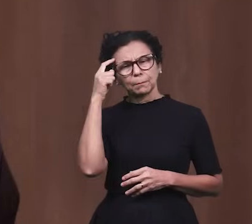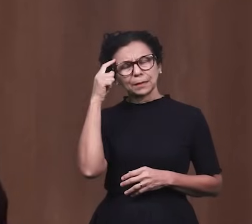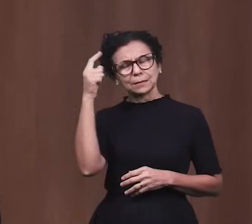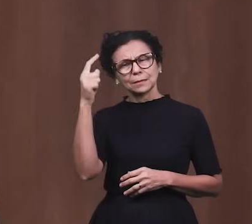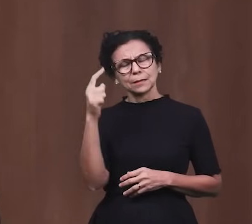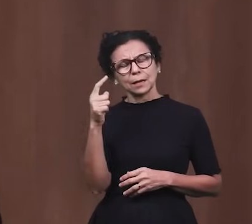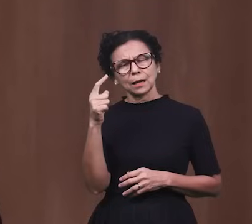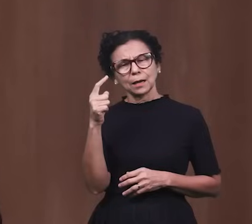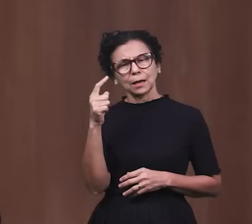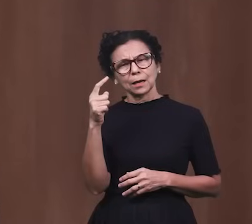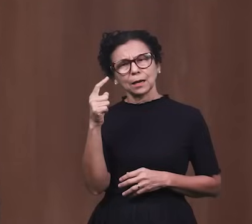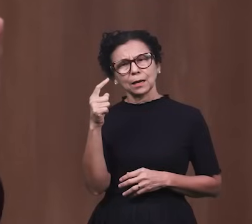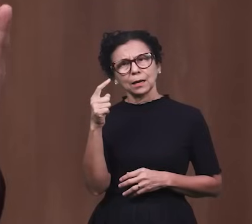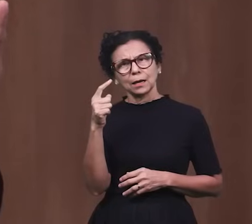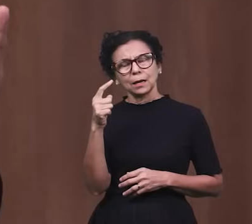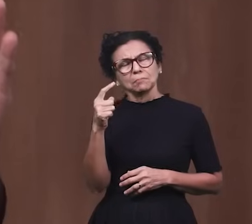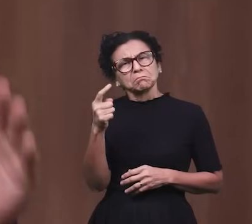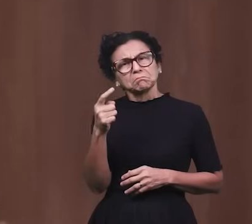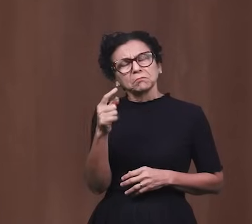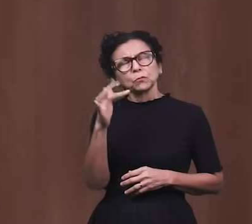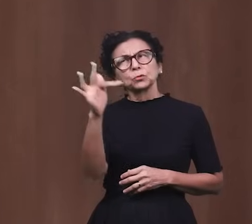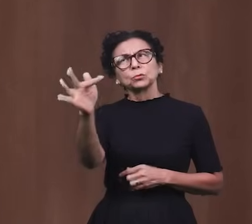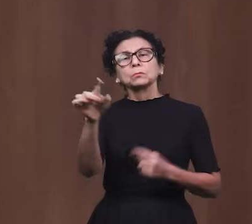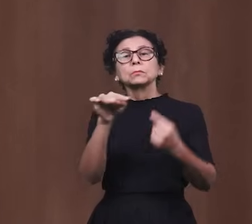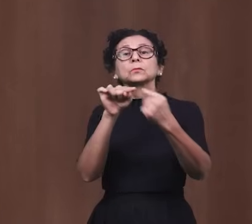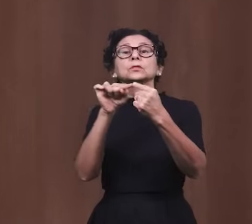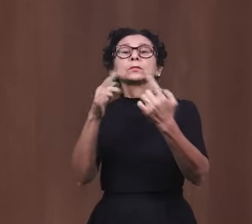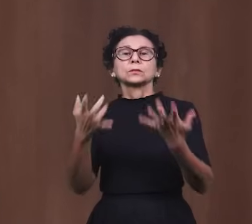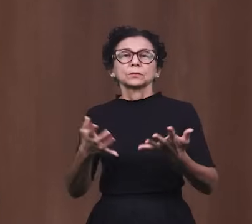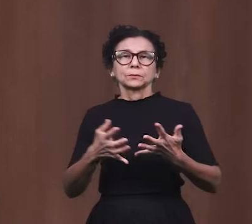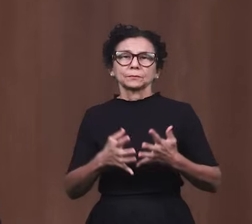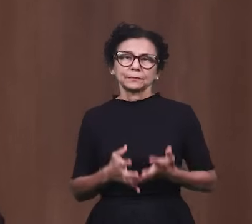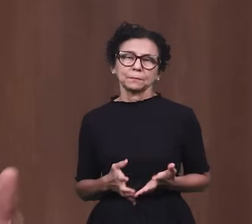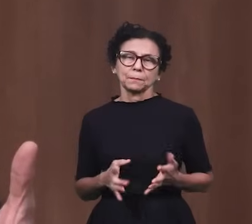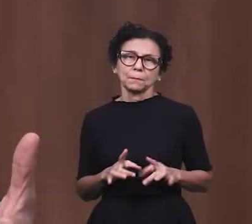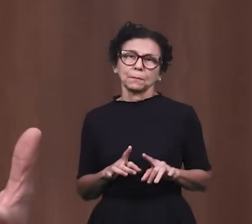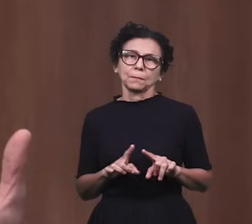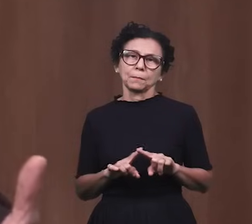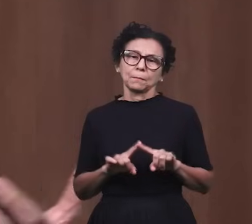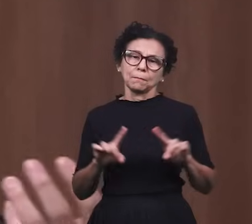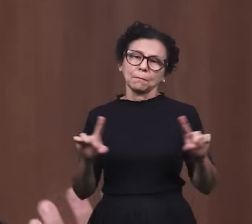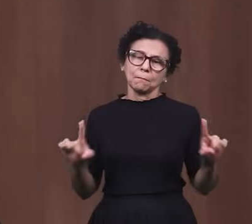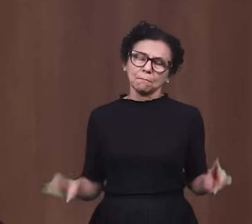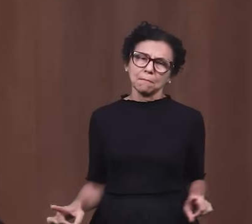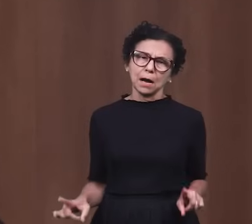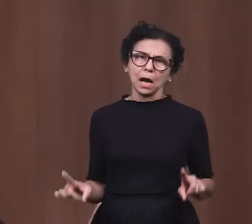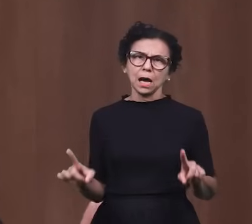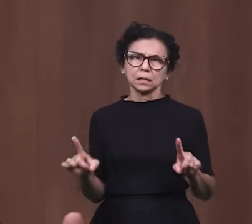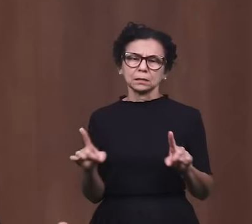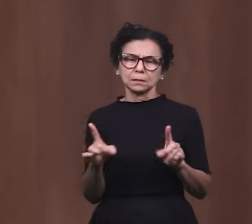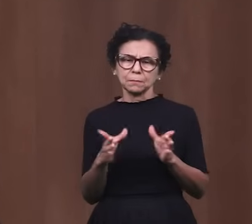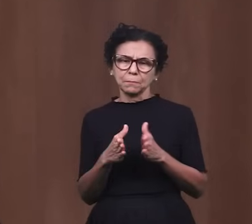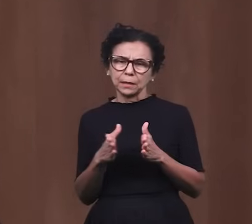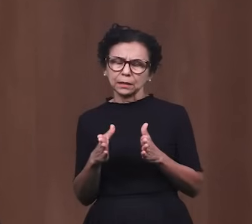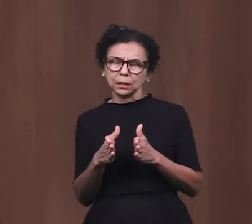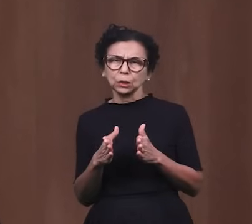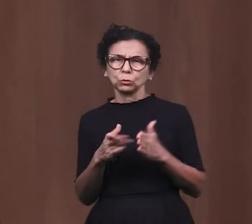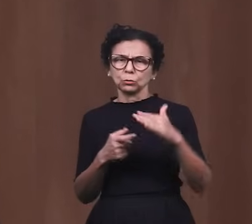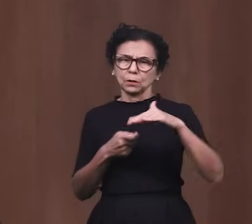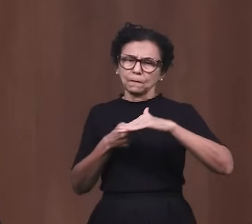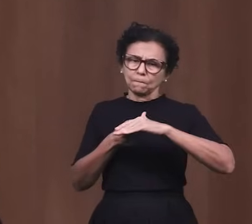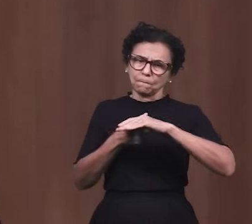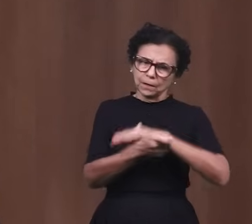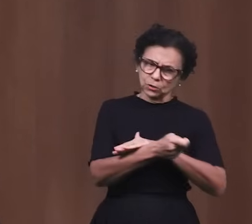ou imaginar quais serão os objetivos dele ao longo da vida. Mas definição de prazo de investimento